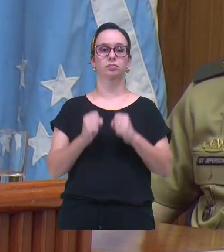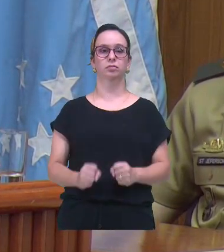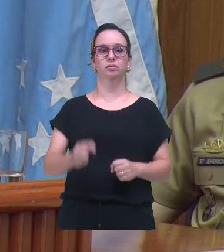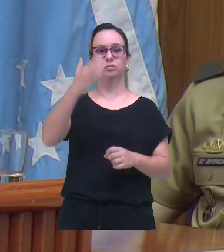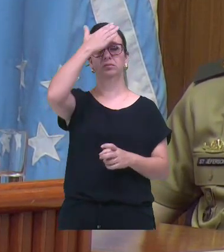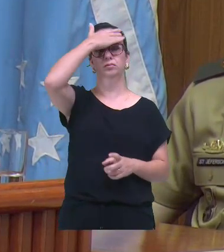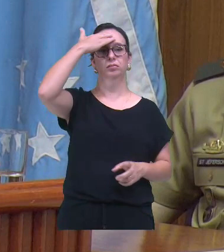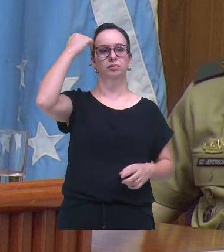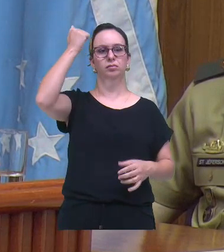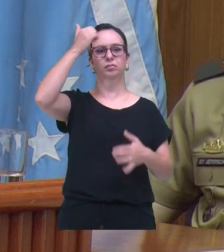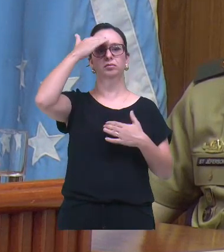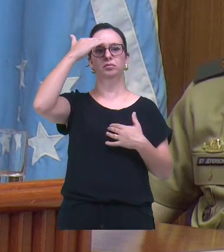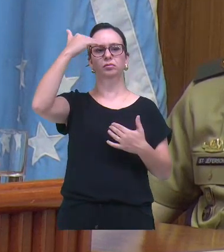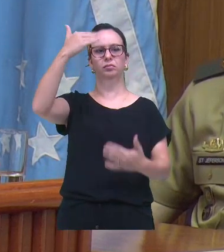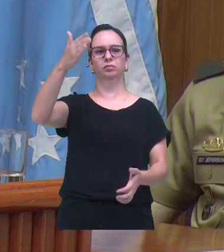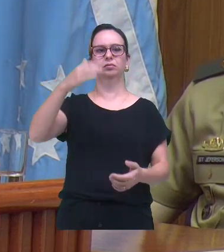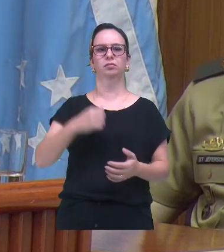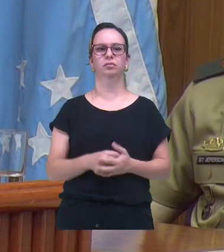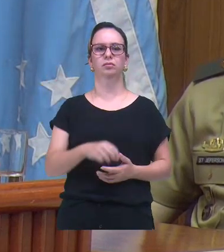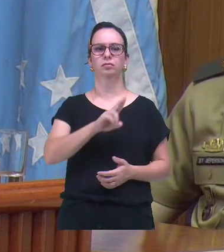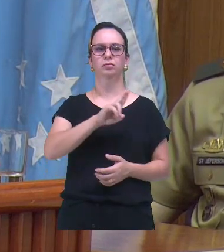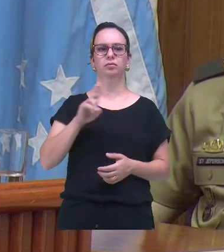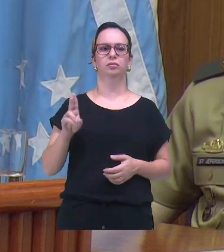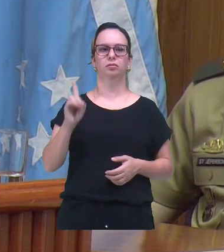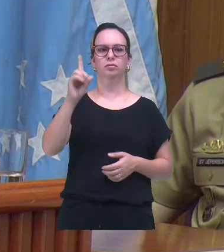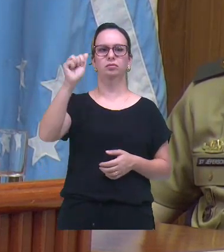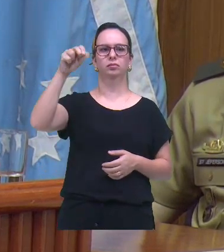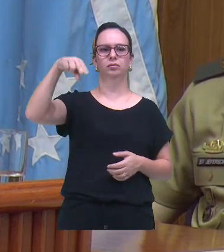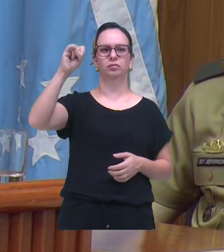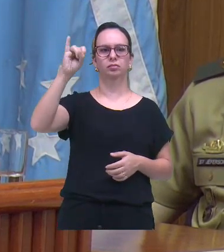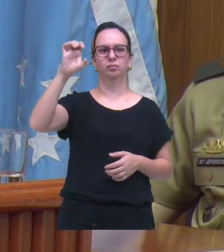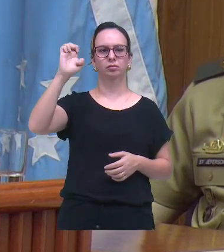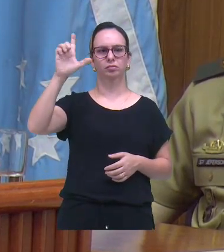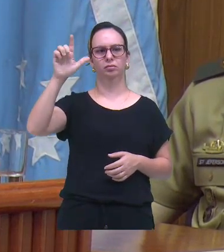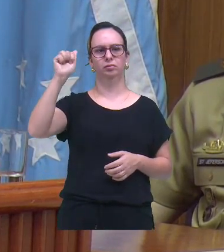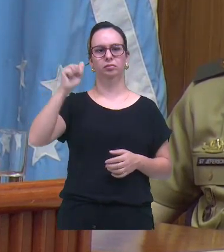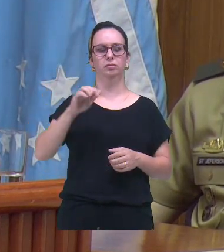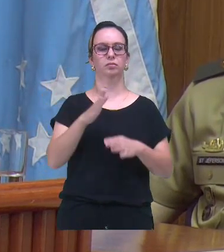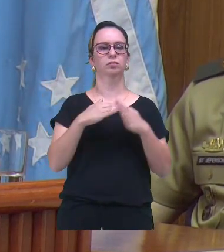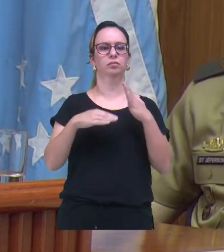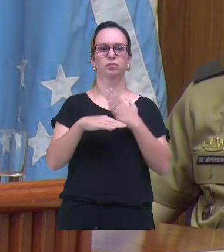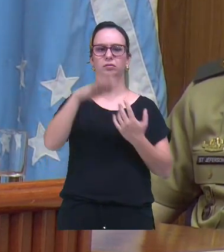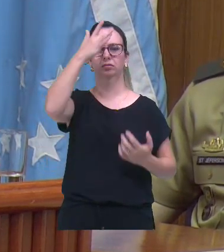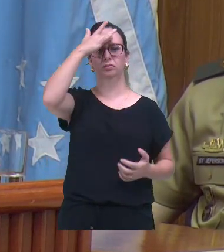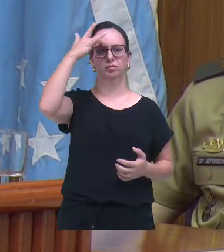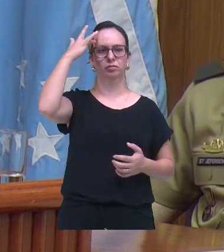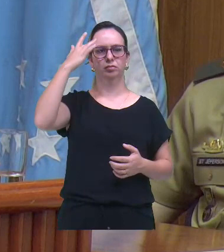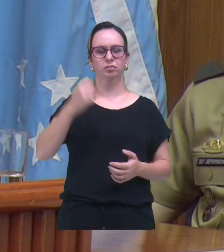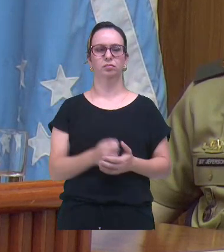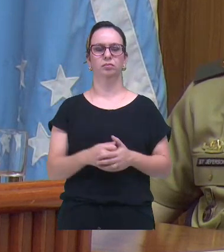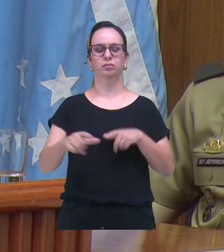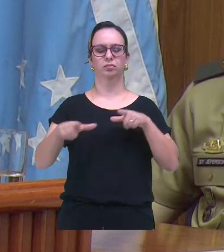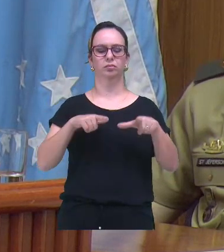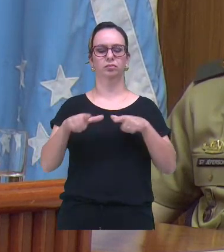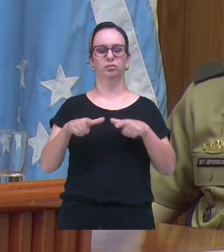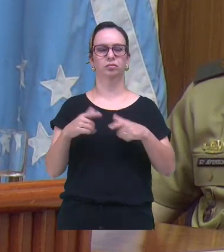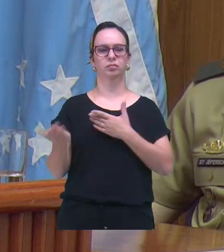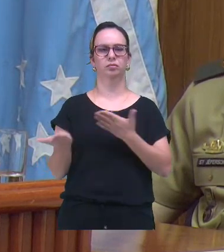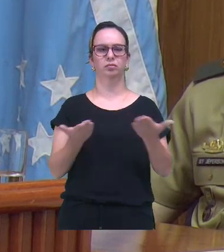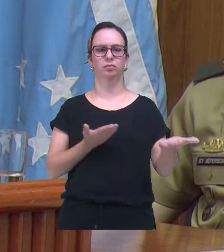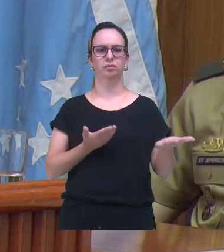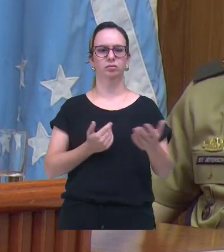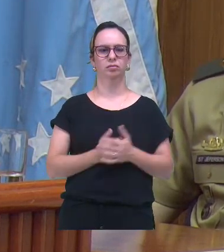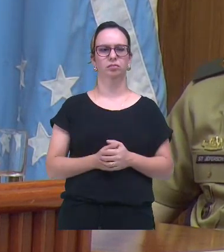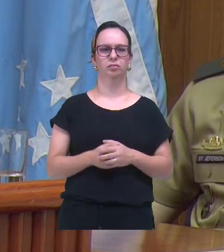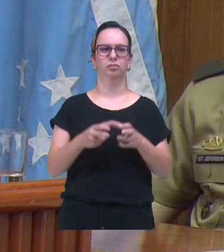diretora Daniela Besson, todos os colaboradores da Câmara, que trabalharam incansavelmente para que fosse possível